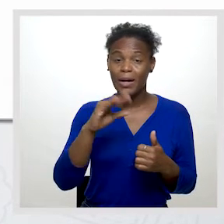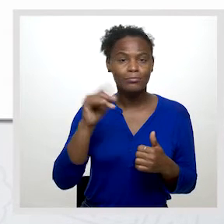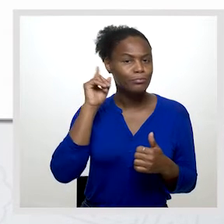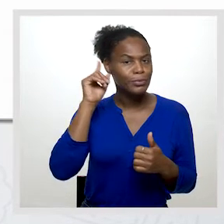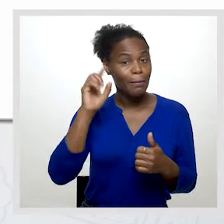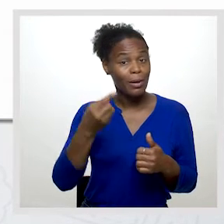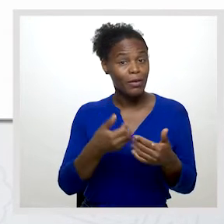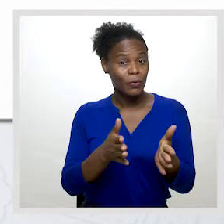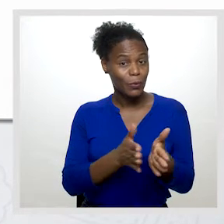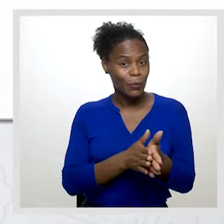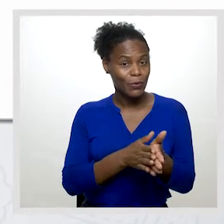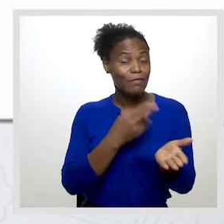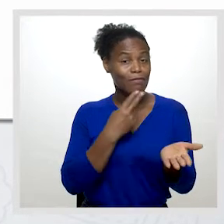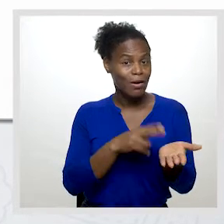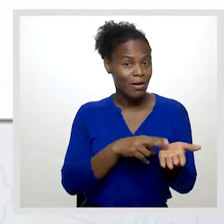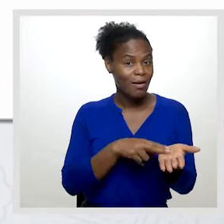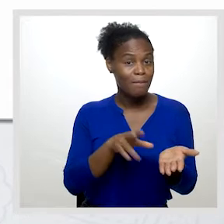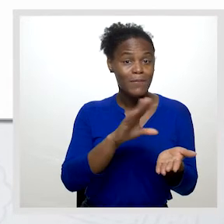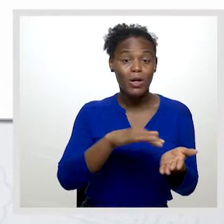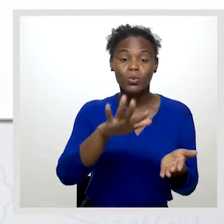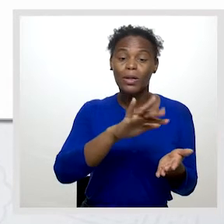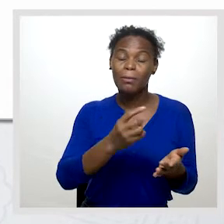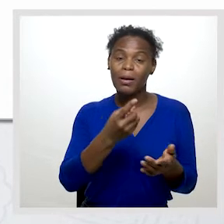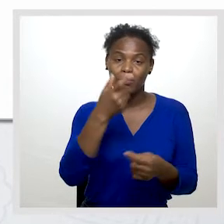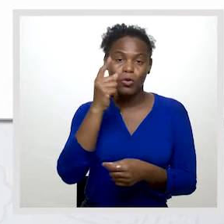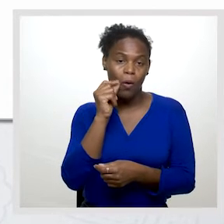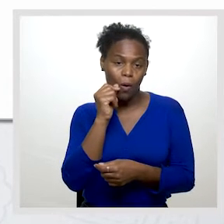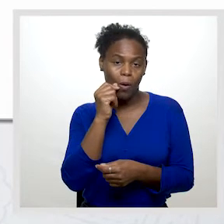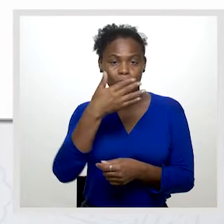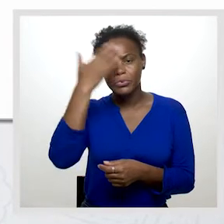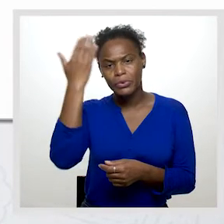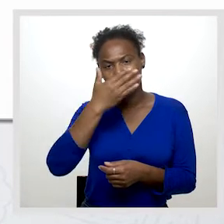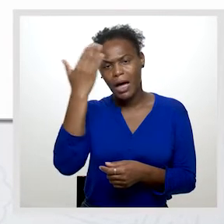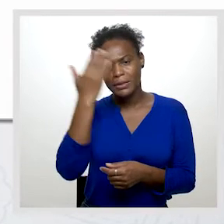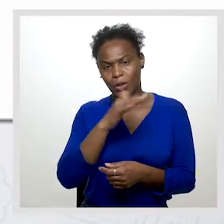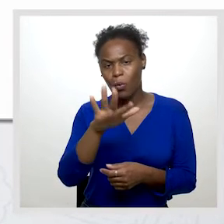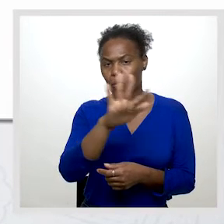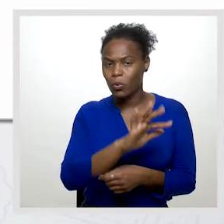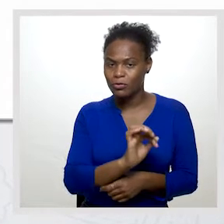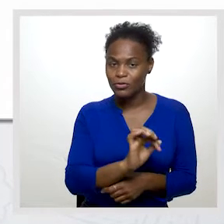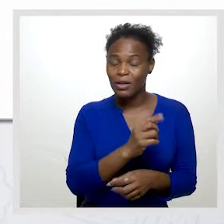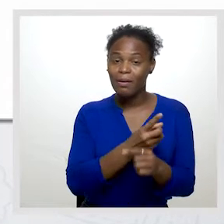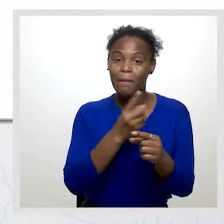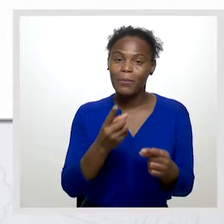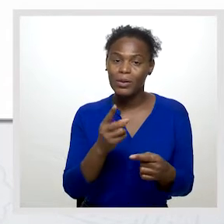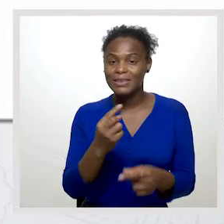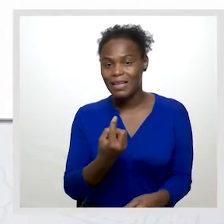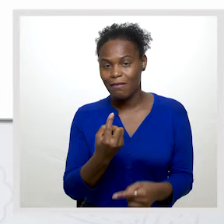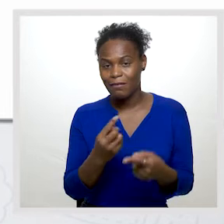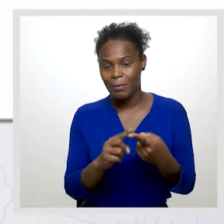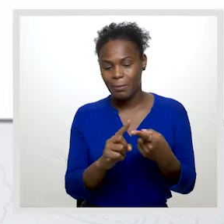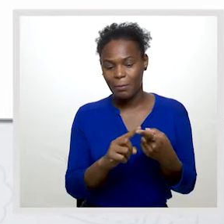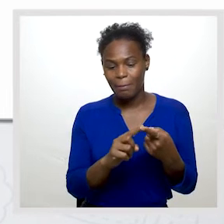todos, provavelmente o mais utilizado pelo ser humano no seu dia a dia, pois serve